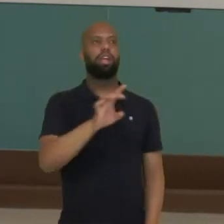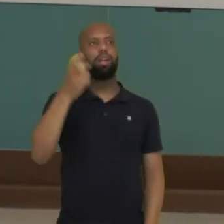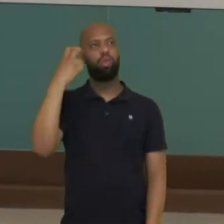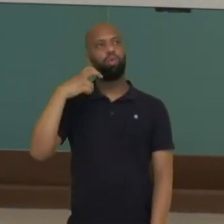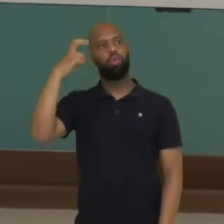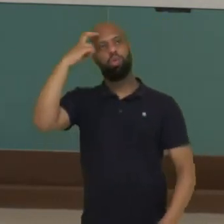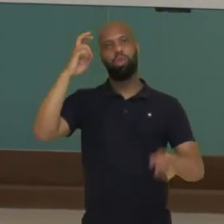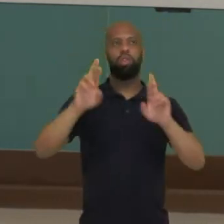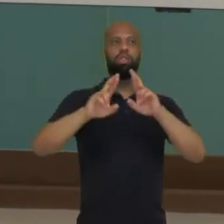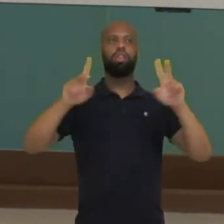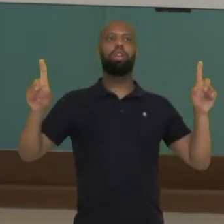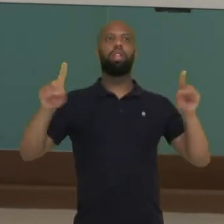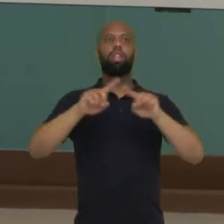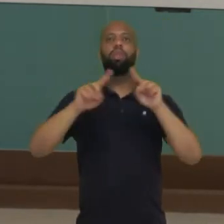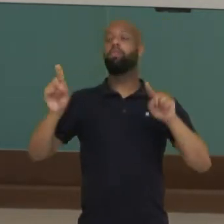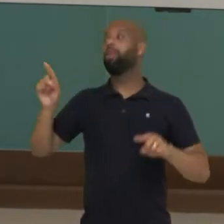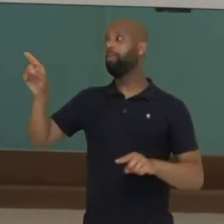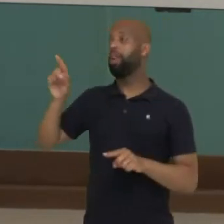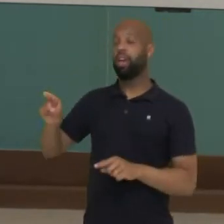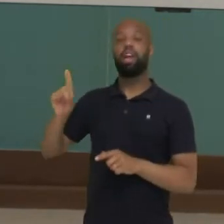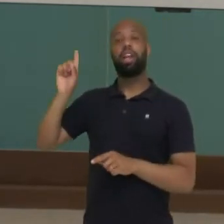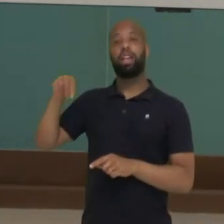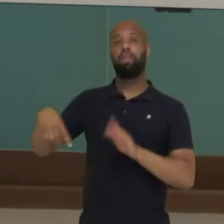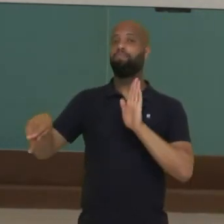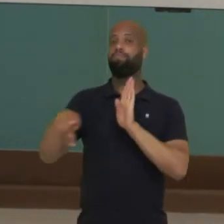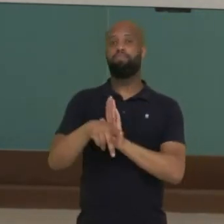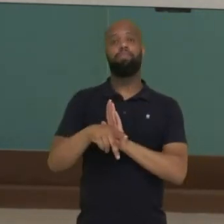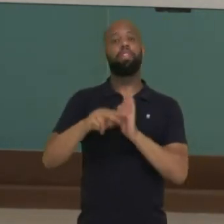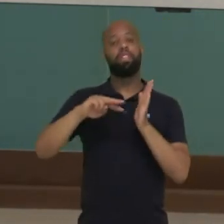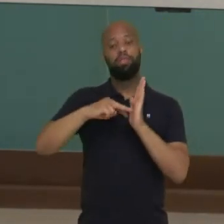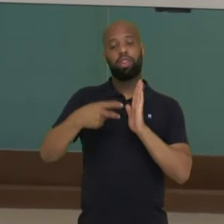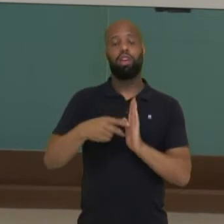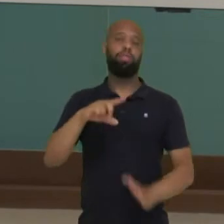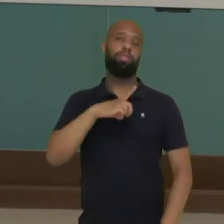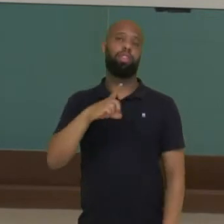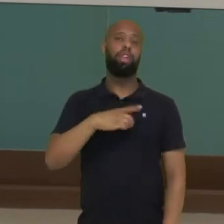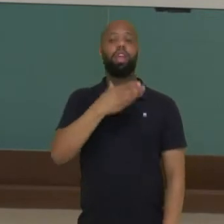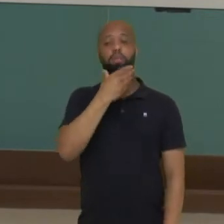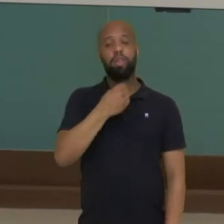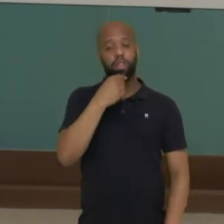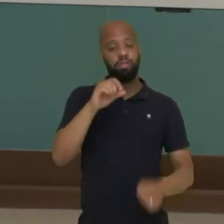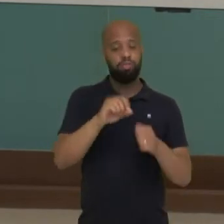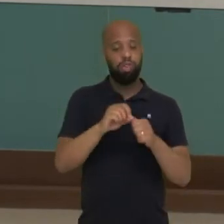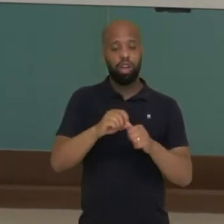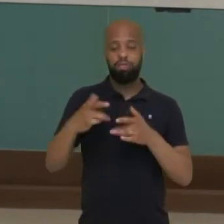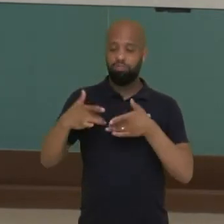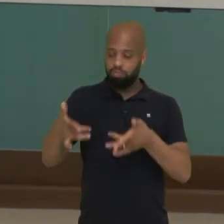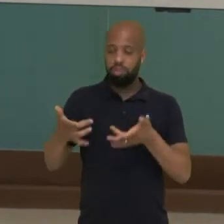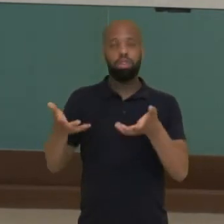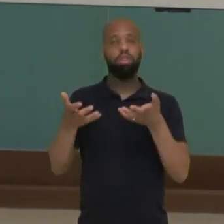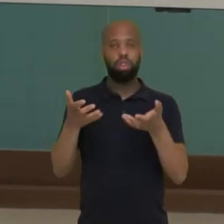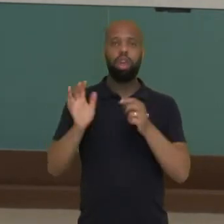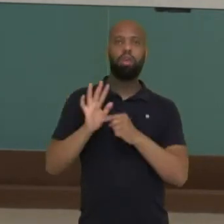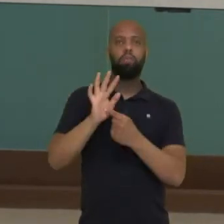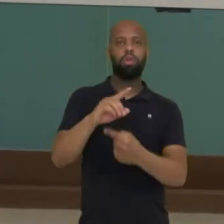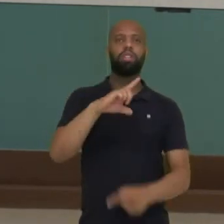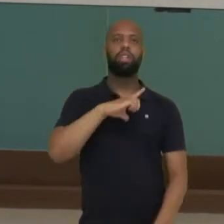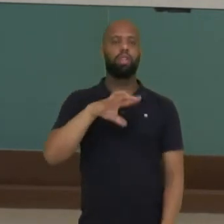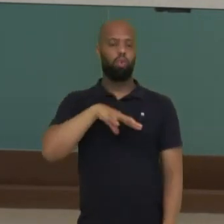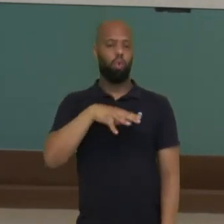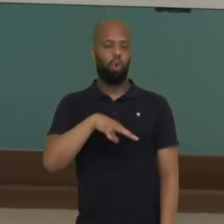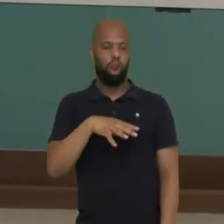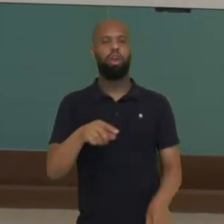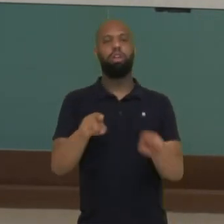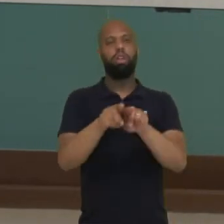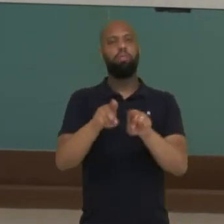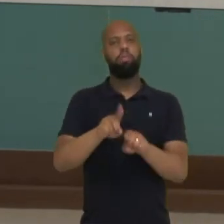cultura diferente. Para eles, faz todo sentido. E os meninos fazem isso de bom grado. Eles querem mostrar que são